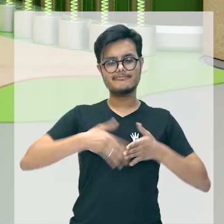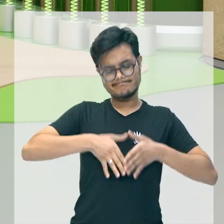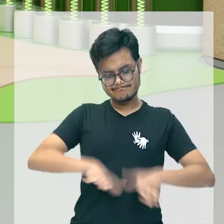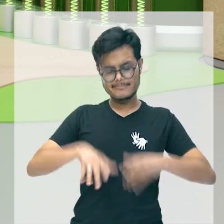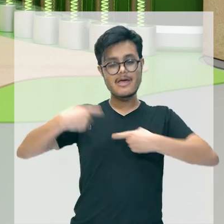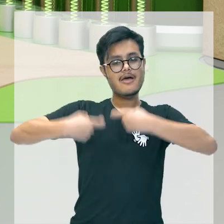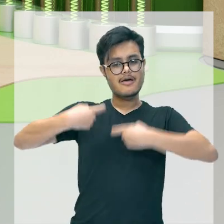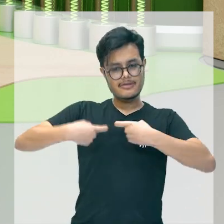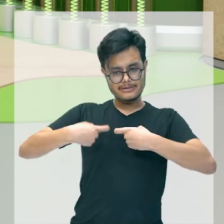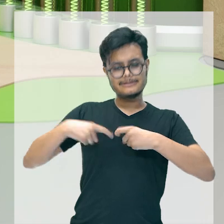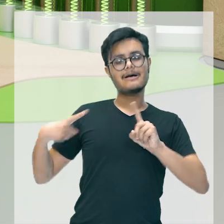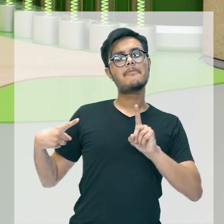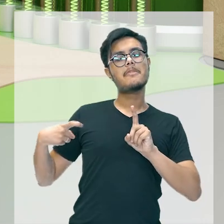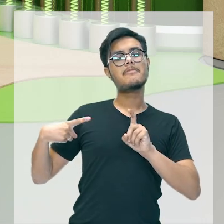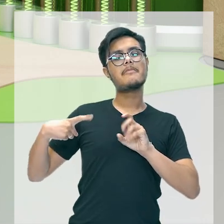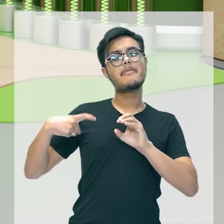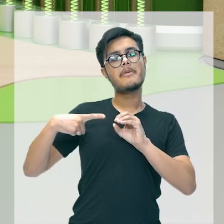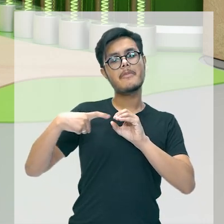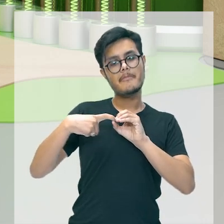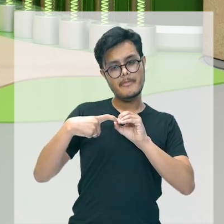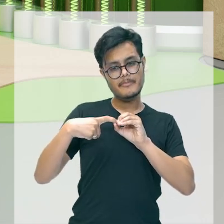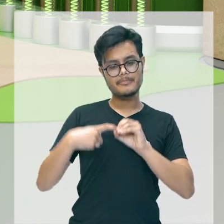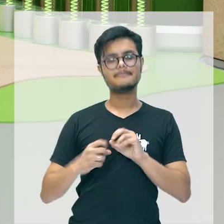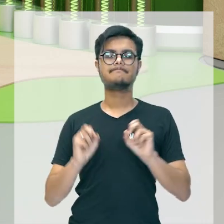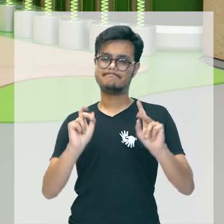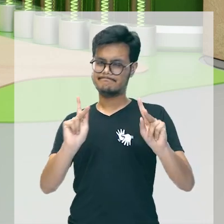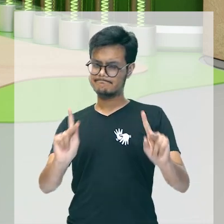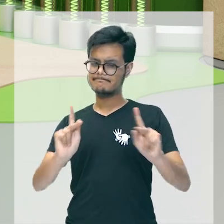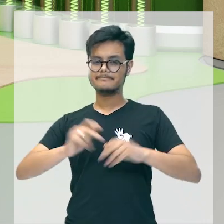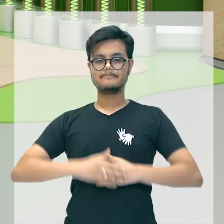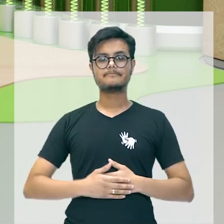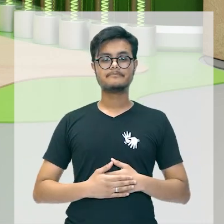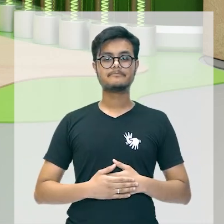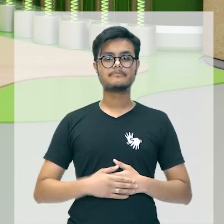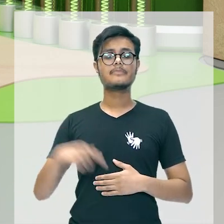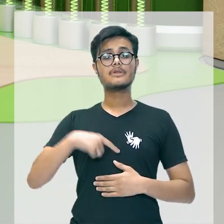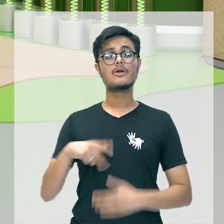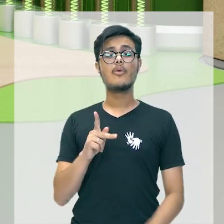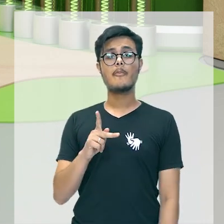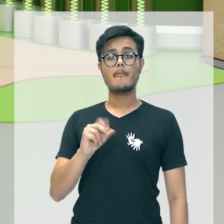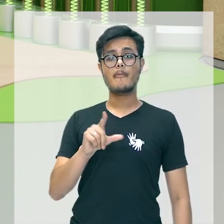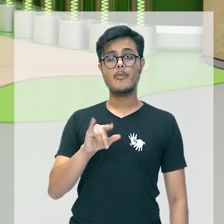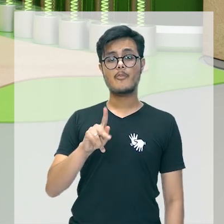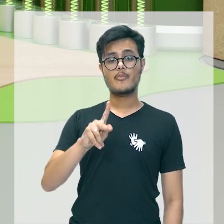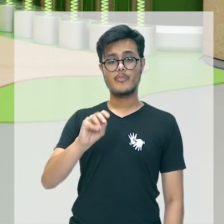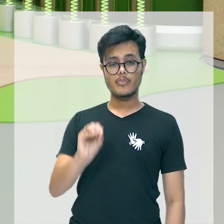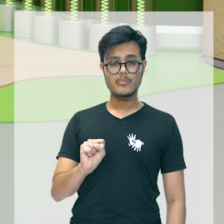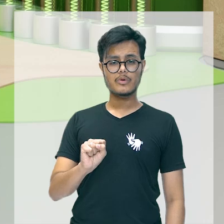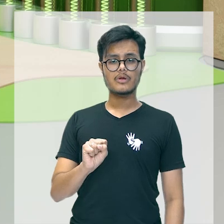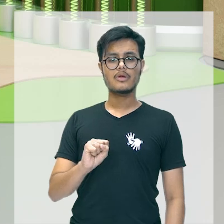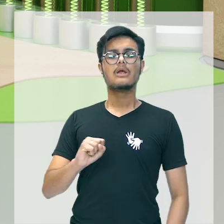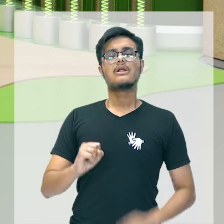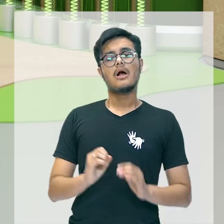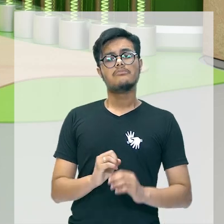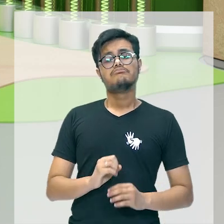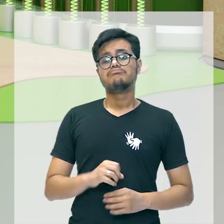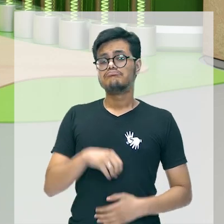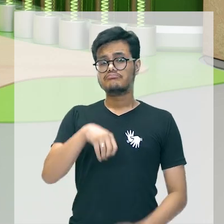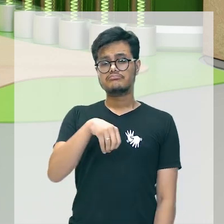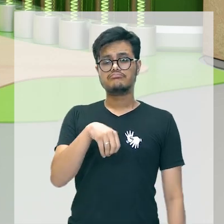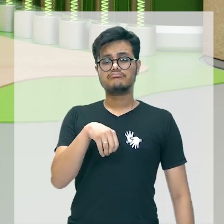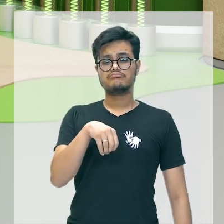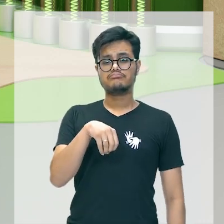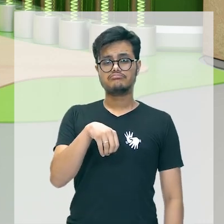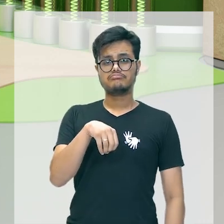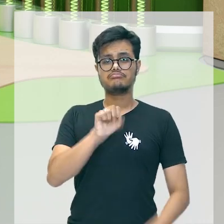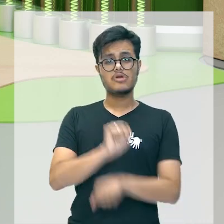uma célula, né, embrionária, quando juntarem as células reprodutivas, e vão formar um pólipo. Esse pólipo é séssil, permanece ali parado